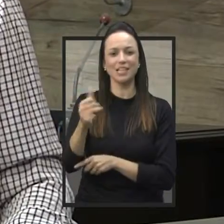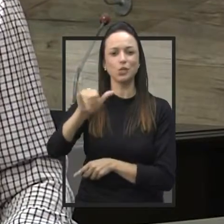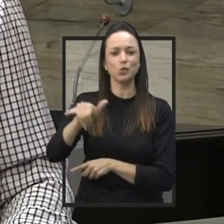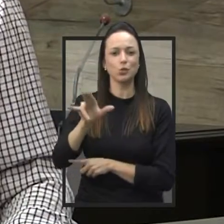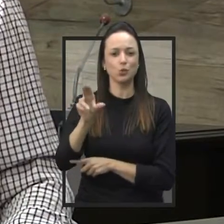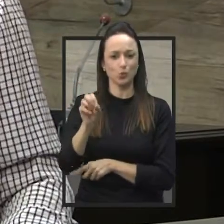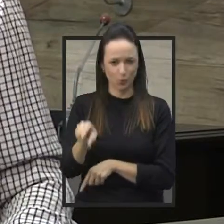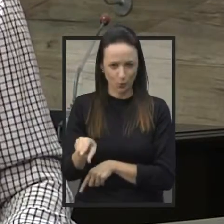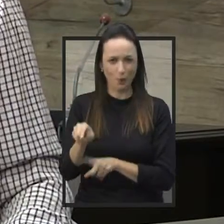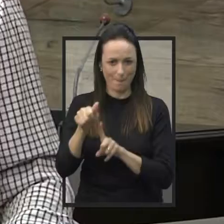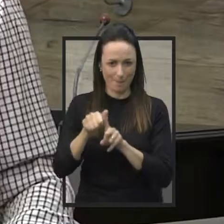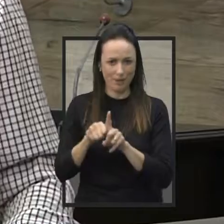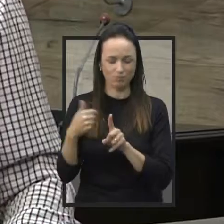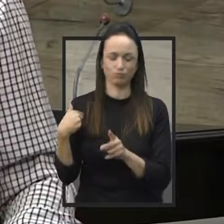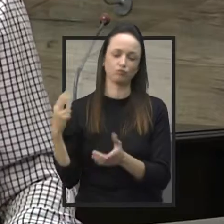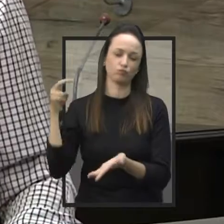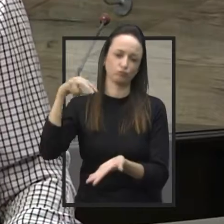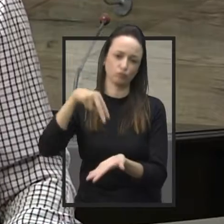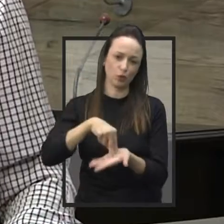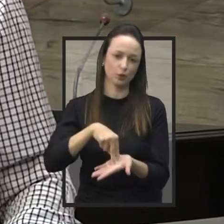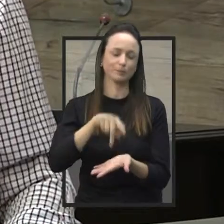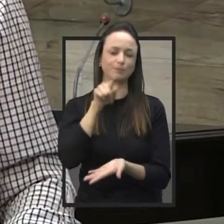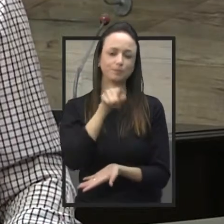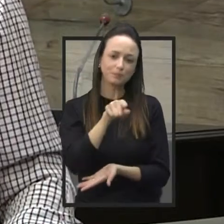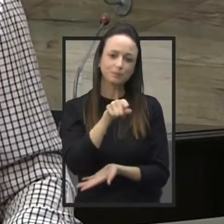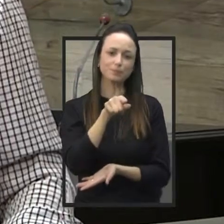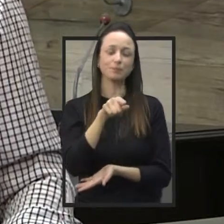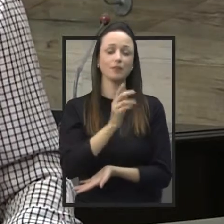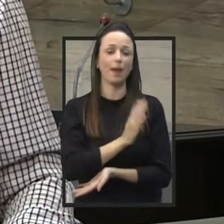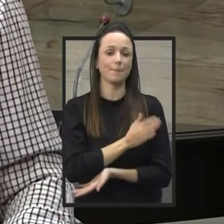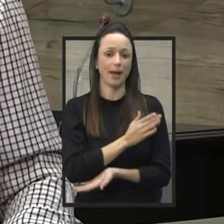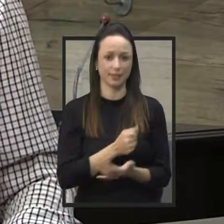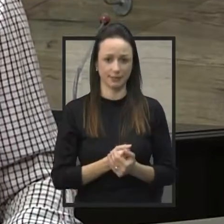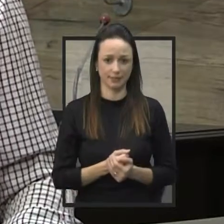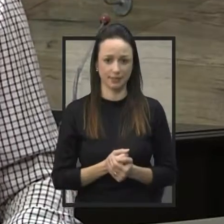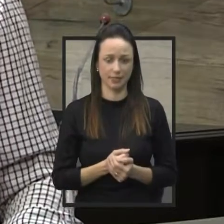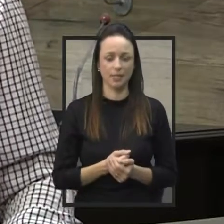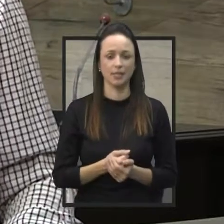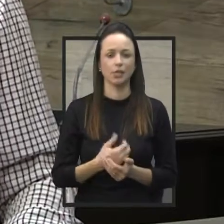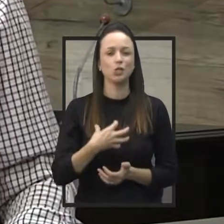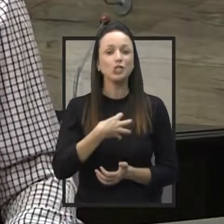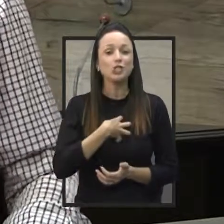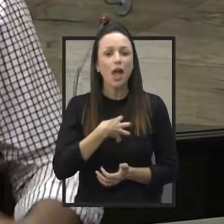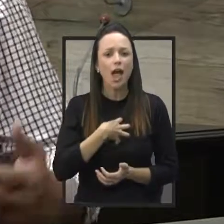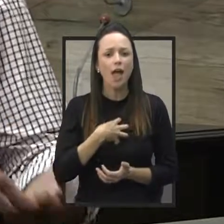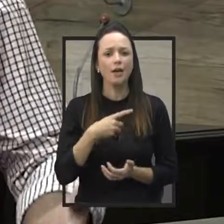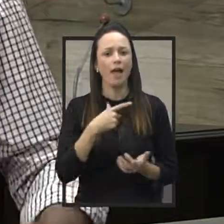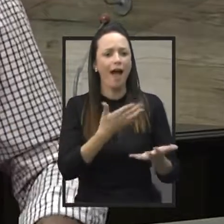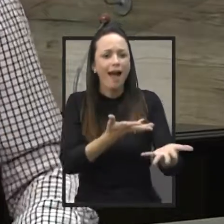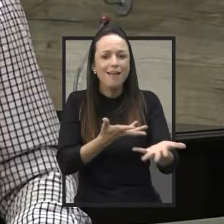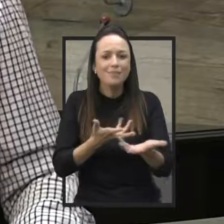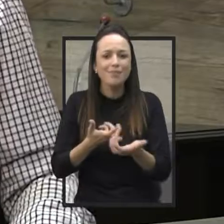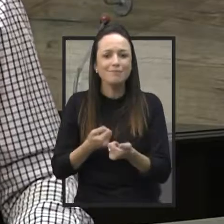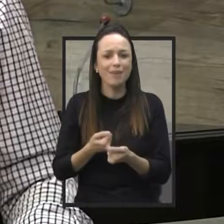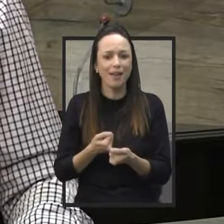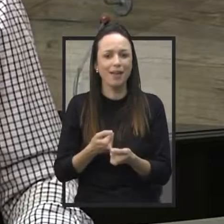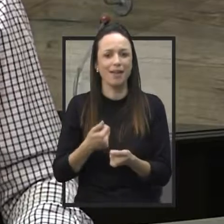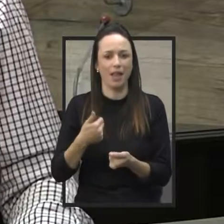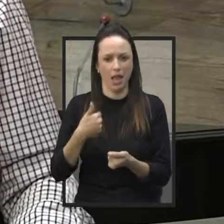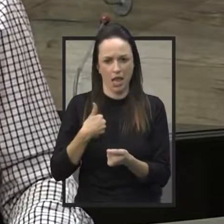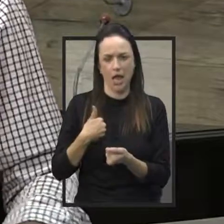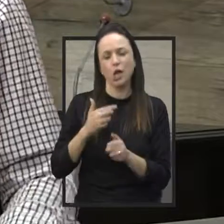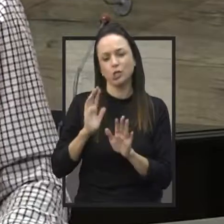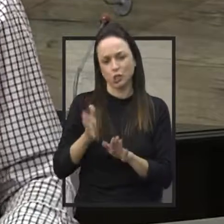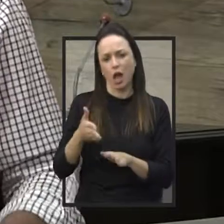até a AMAI. E a maneira como fomos recebidos, eu já sou um frequentador ali